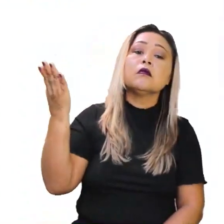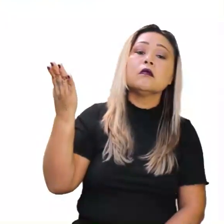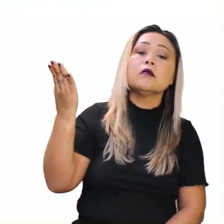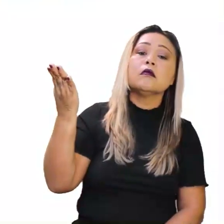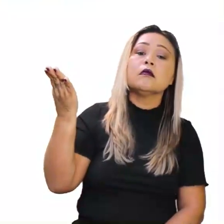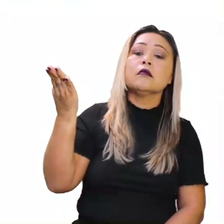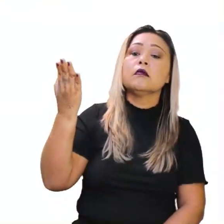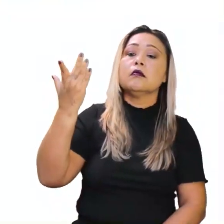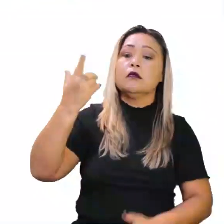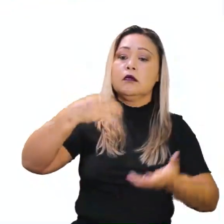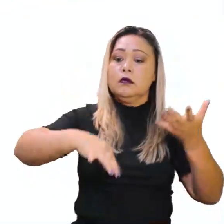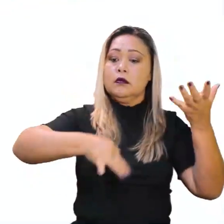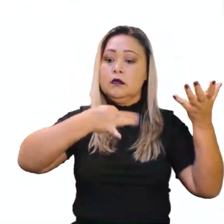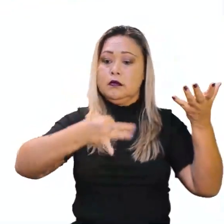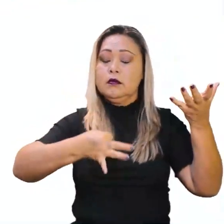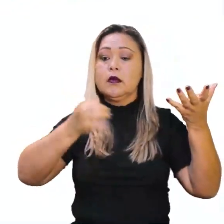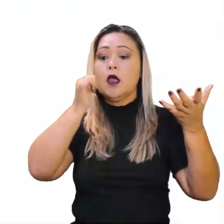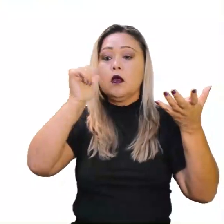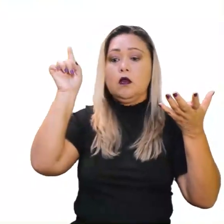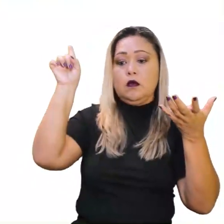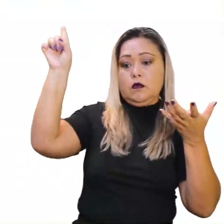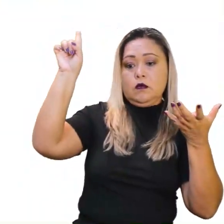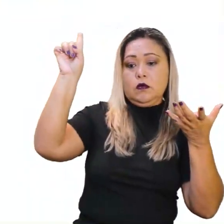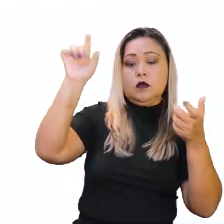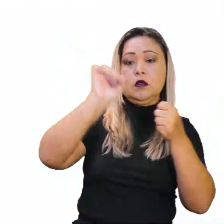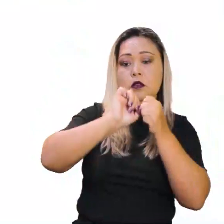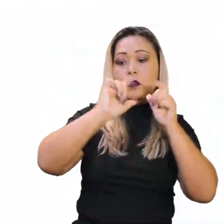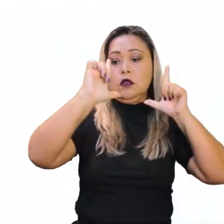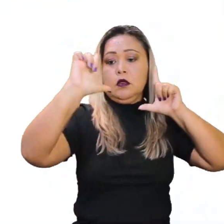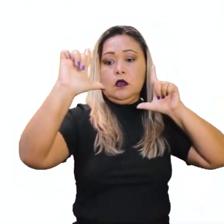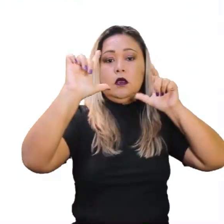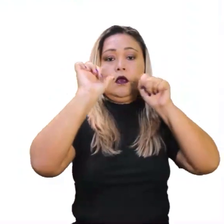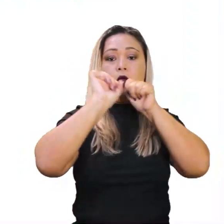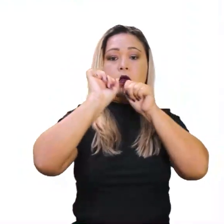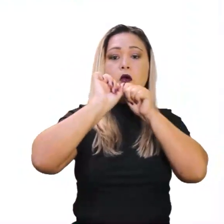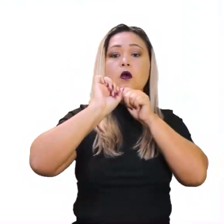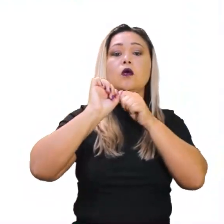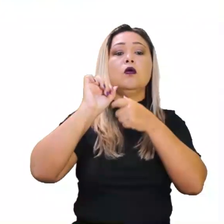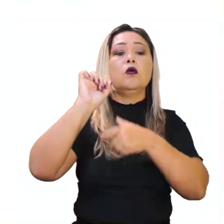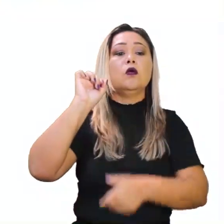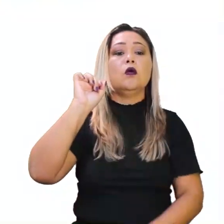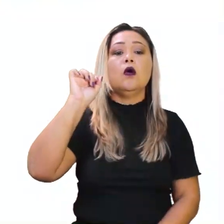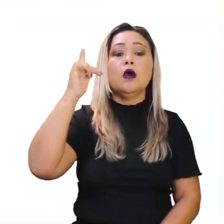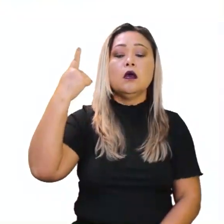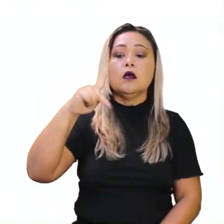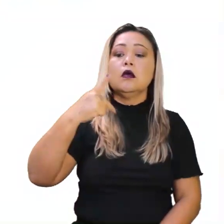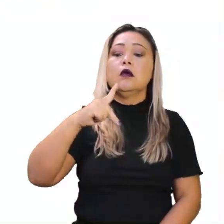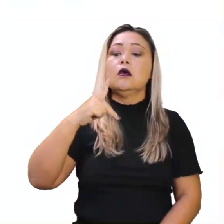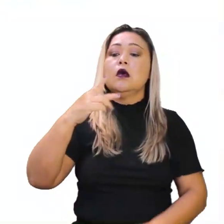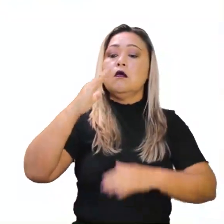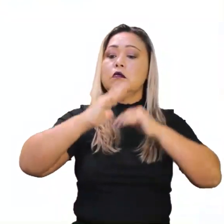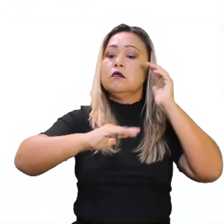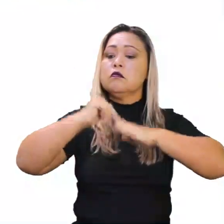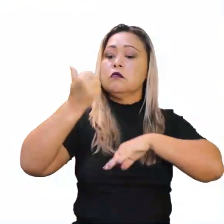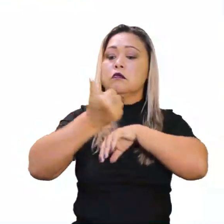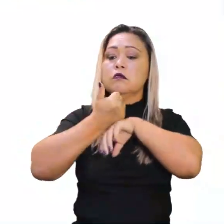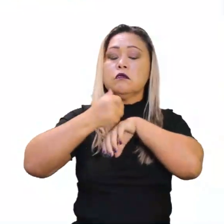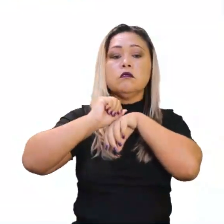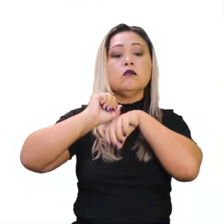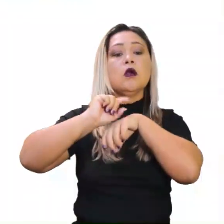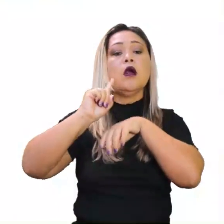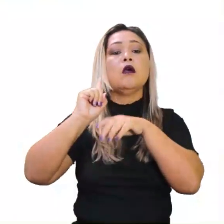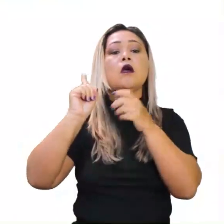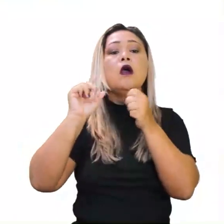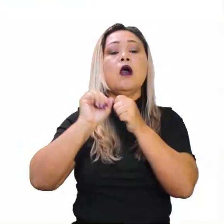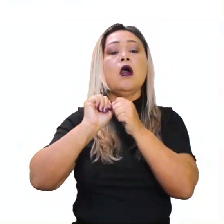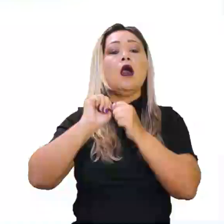A obra A Menina com Bandolim, de 1910, do espanhol Pablo Picasso. Ele foi um